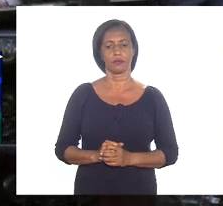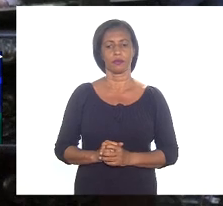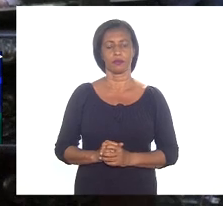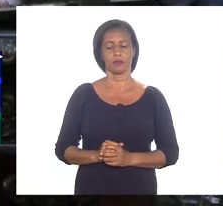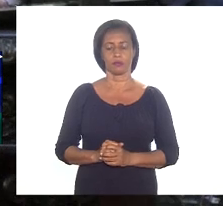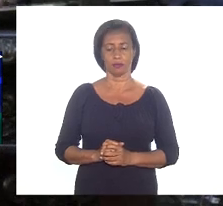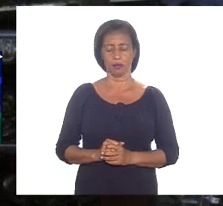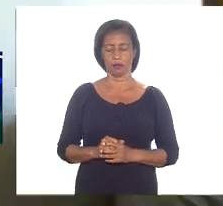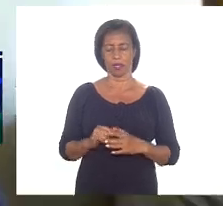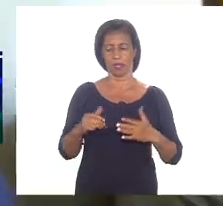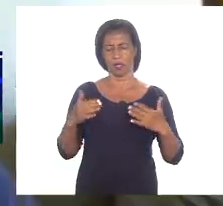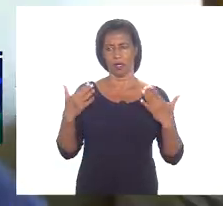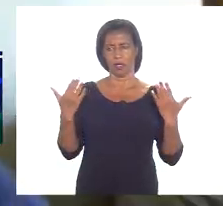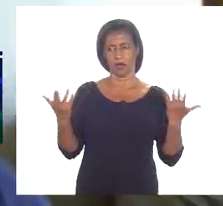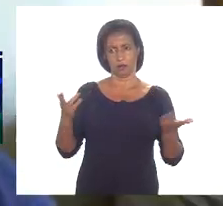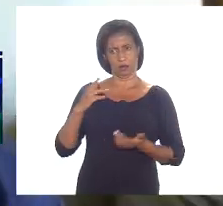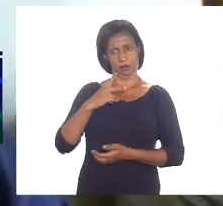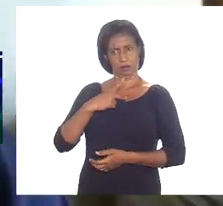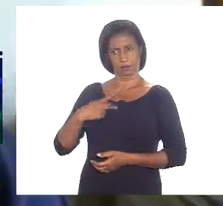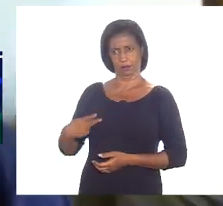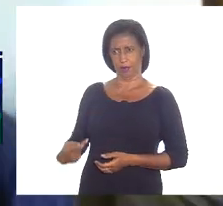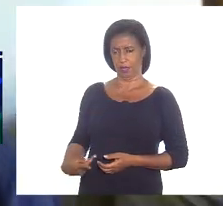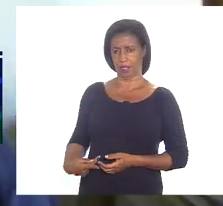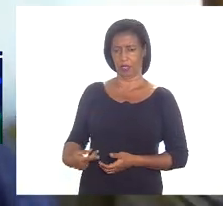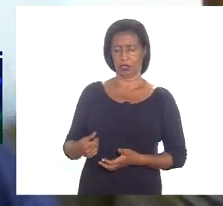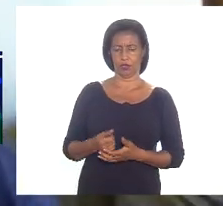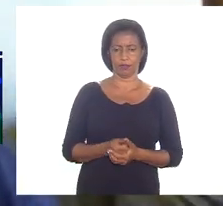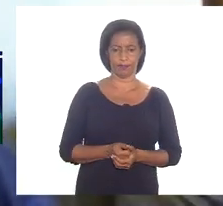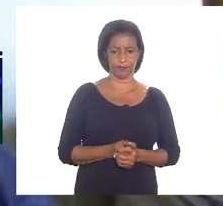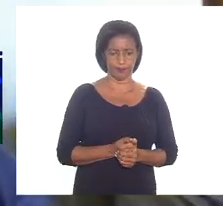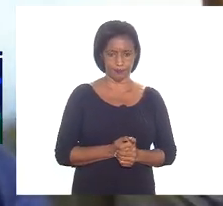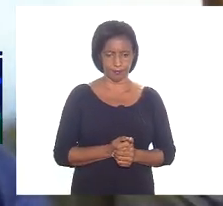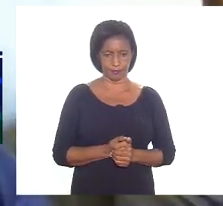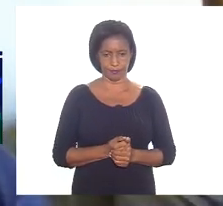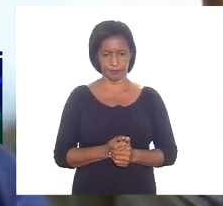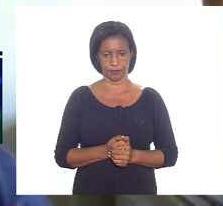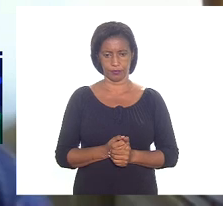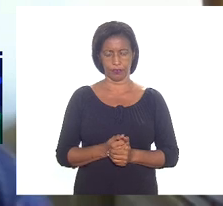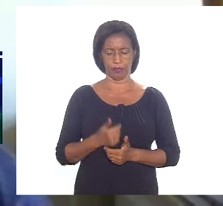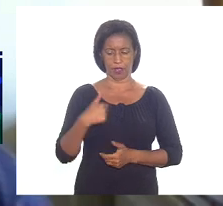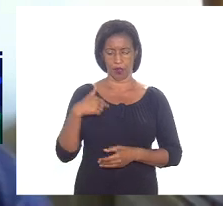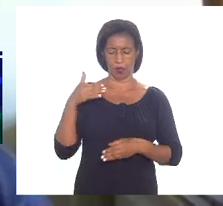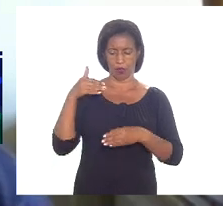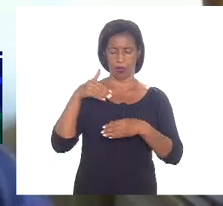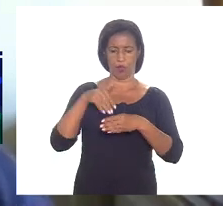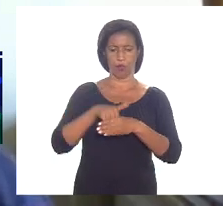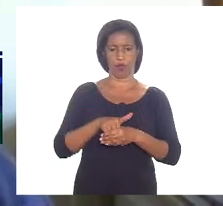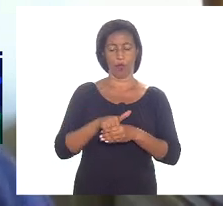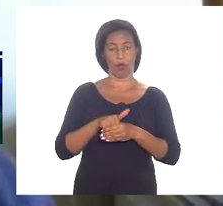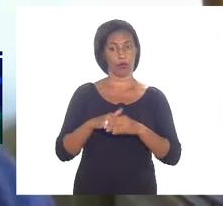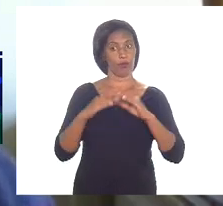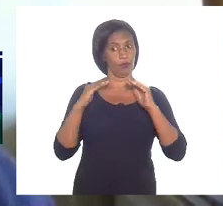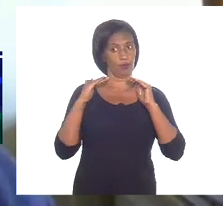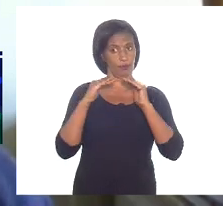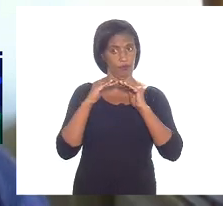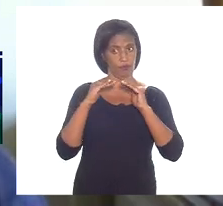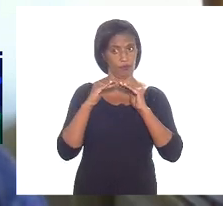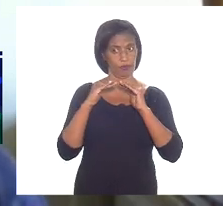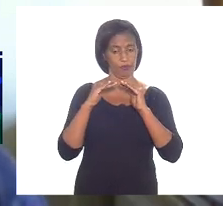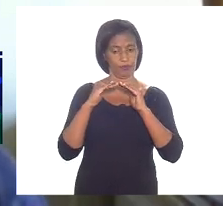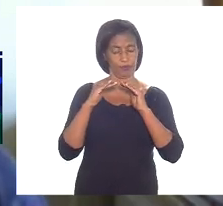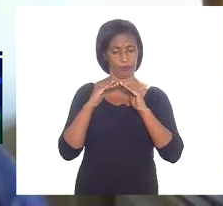o presidente é o número um e eu gosto favorável